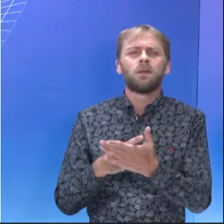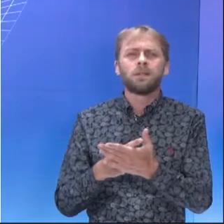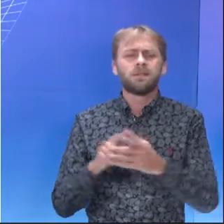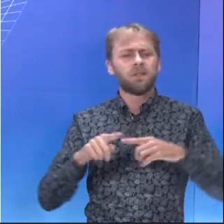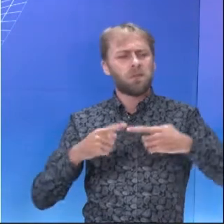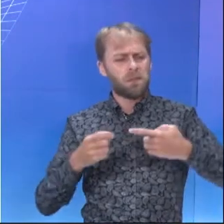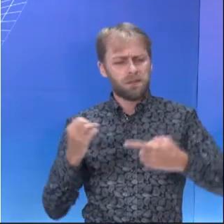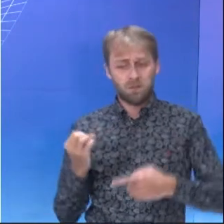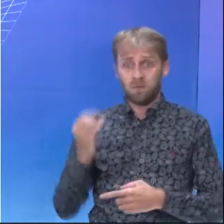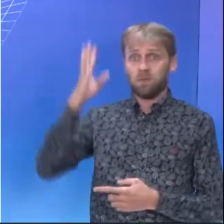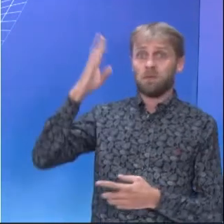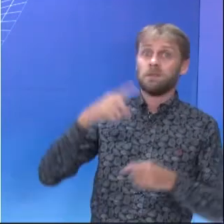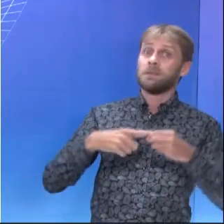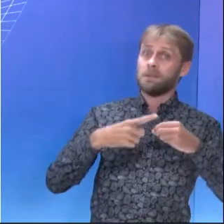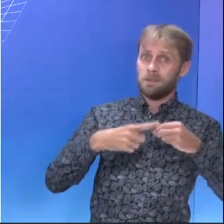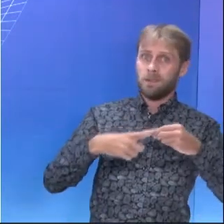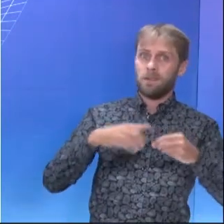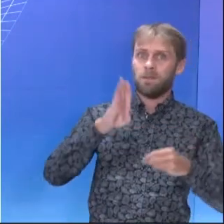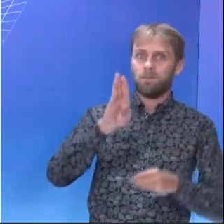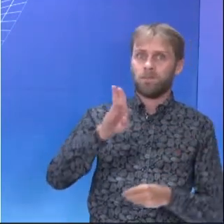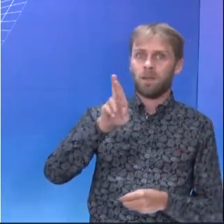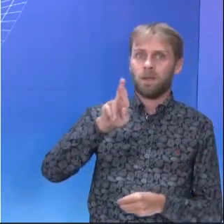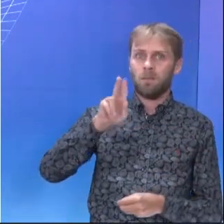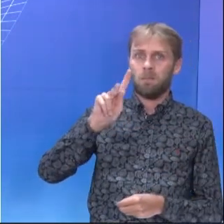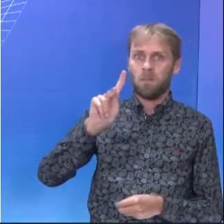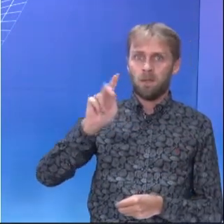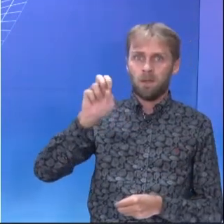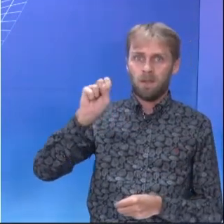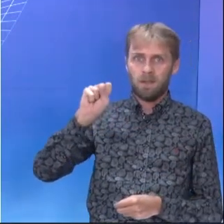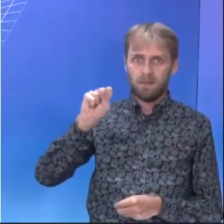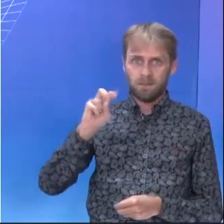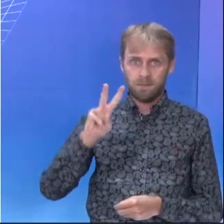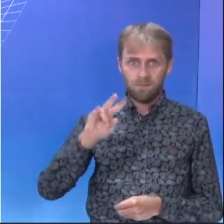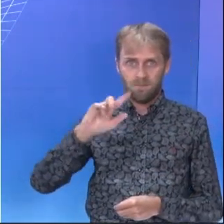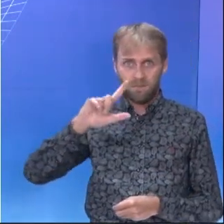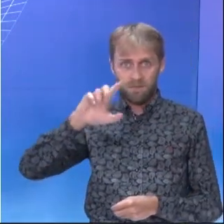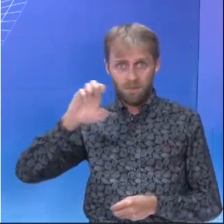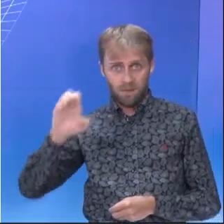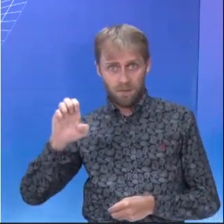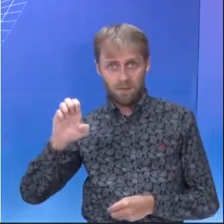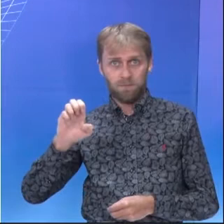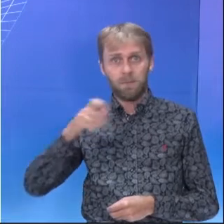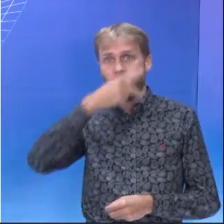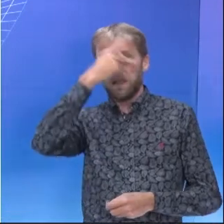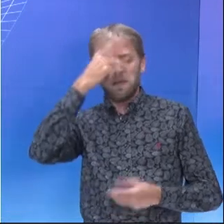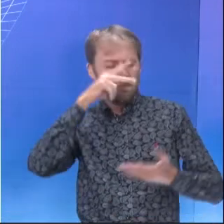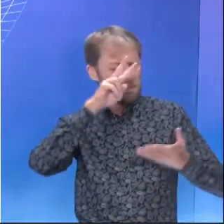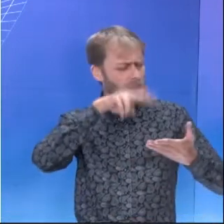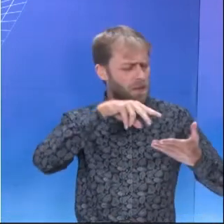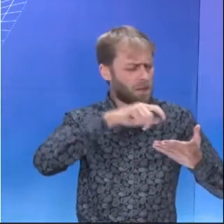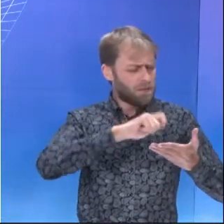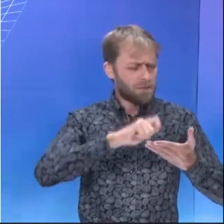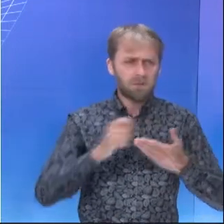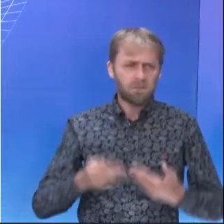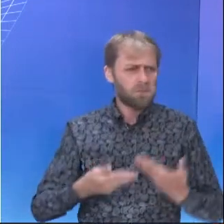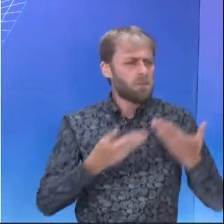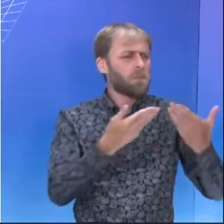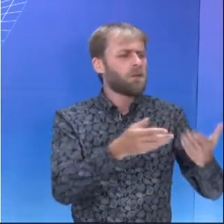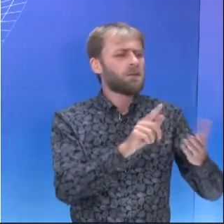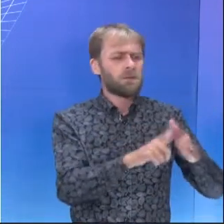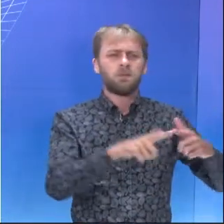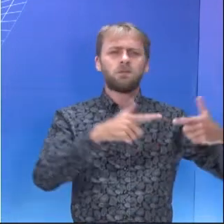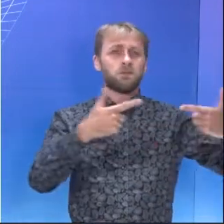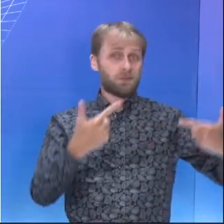tragédia que ocorreu em Berksville. E uma pessoa que leu essa notícia resolveu escrever para jornal. Você precisa,